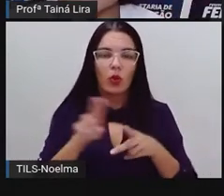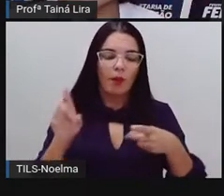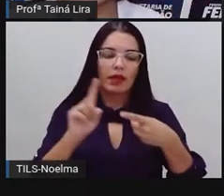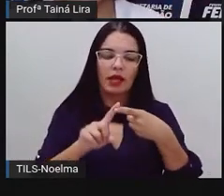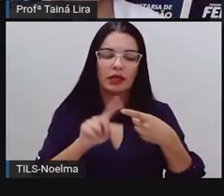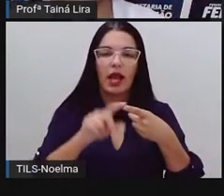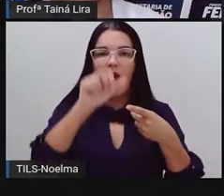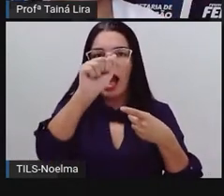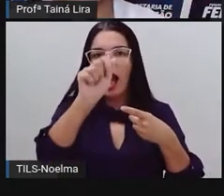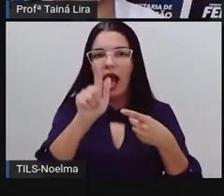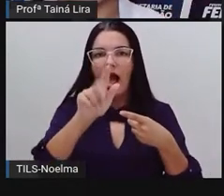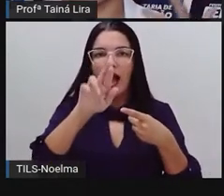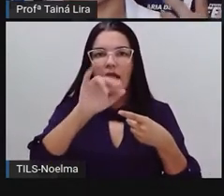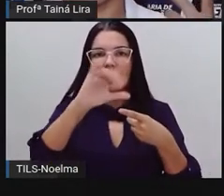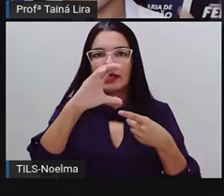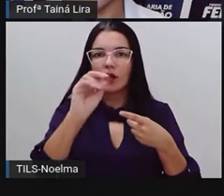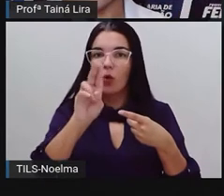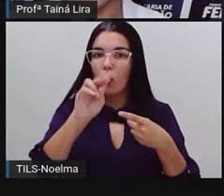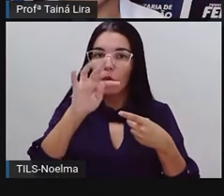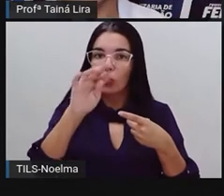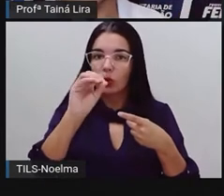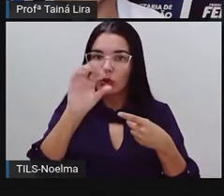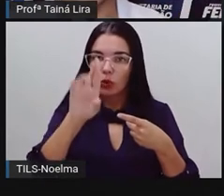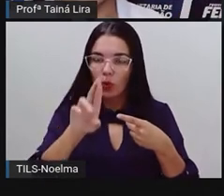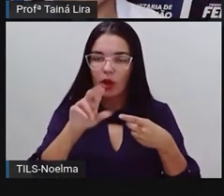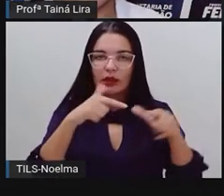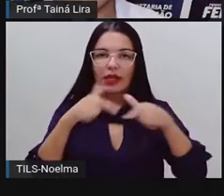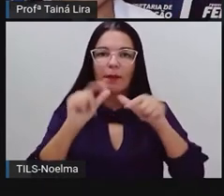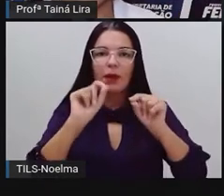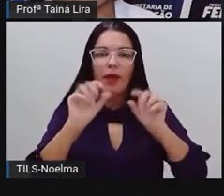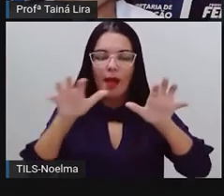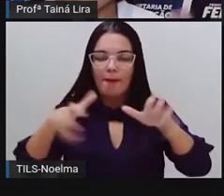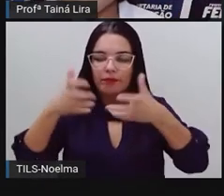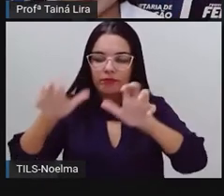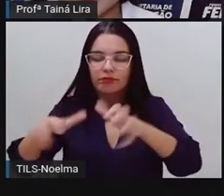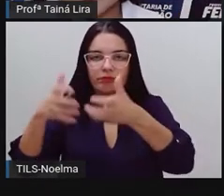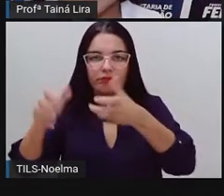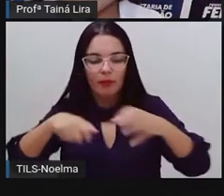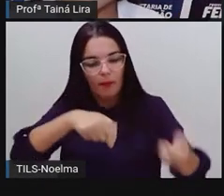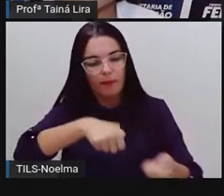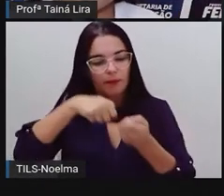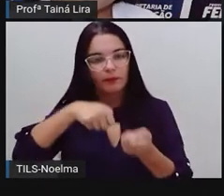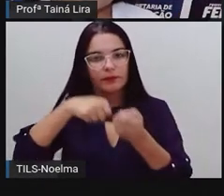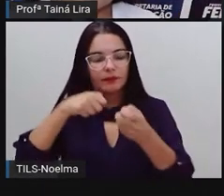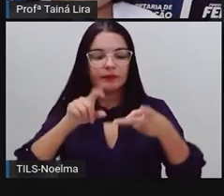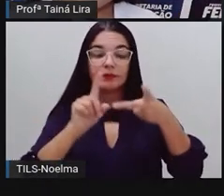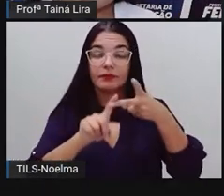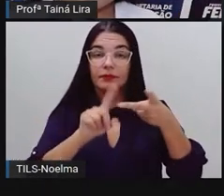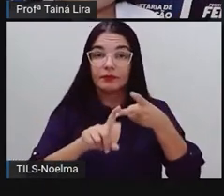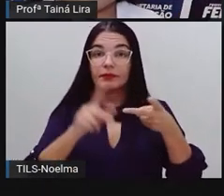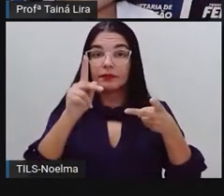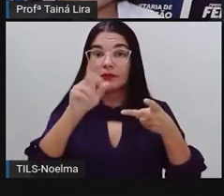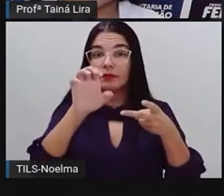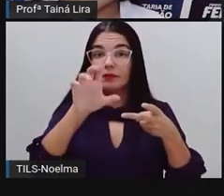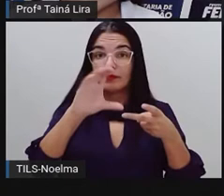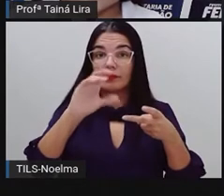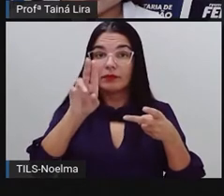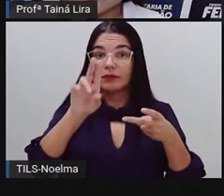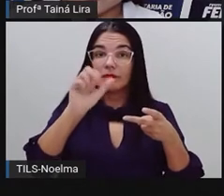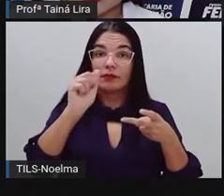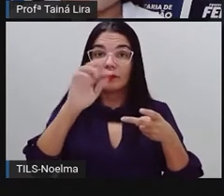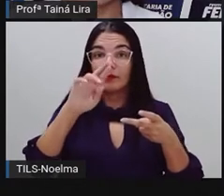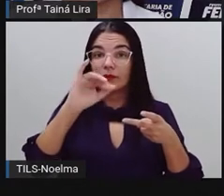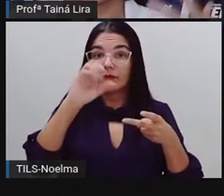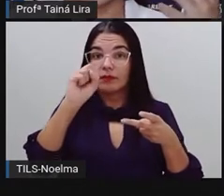cabra ovelha porcos e aves enfim essas pessoas são chamadas de